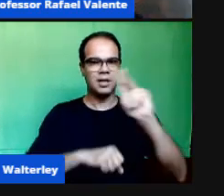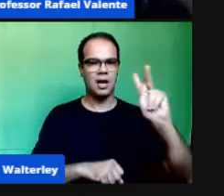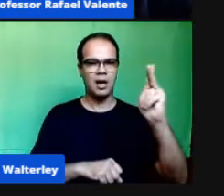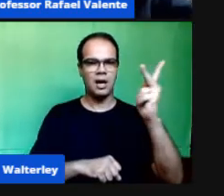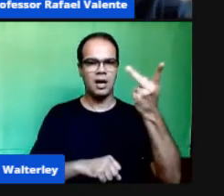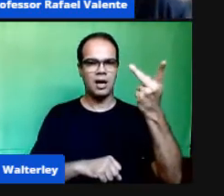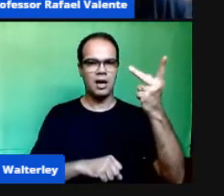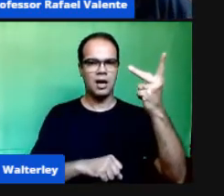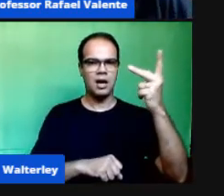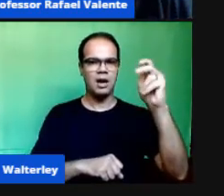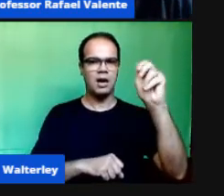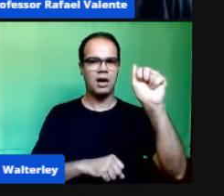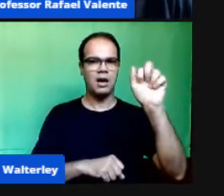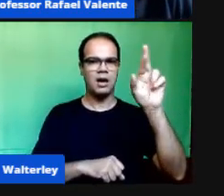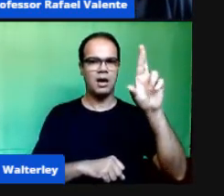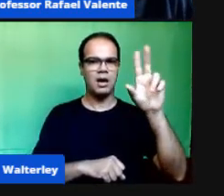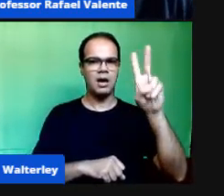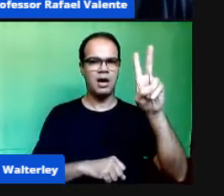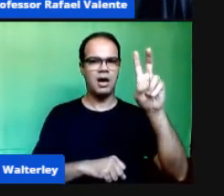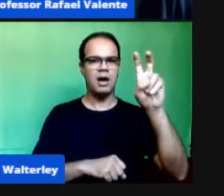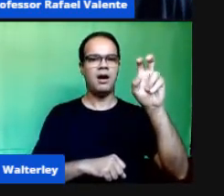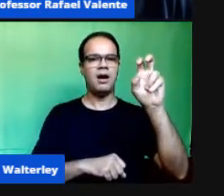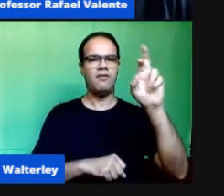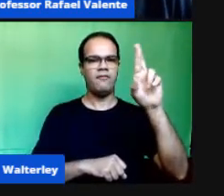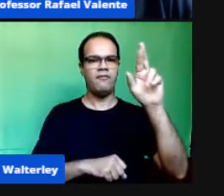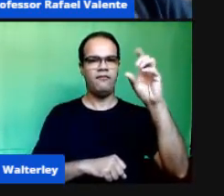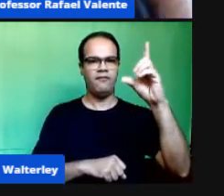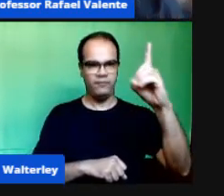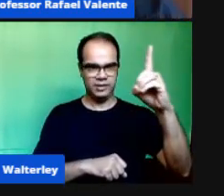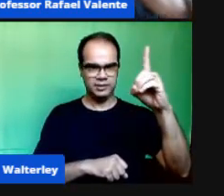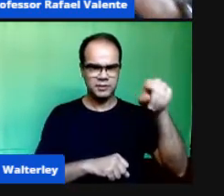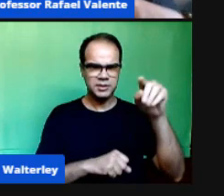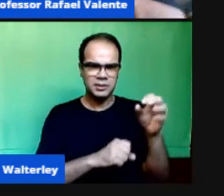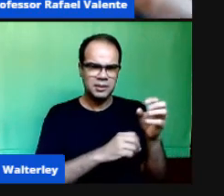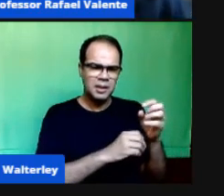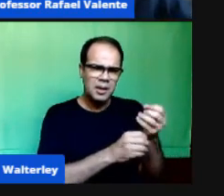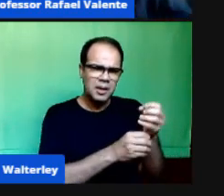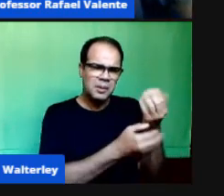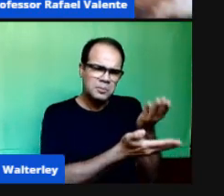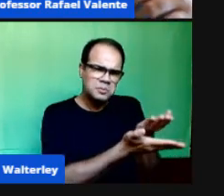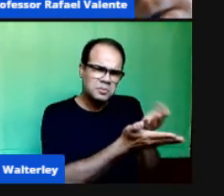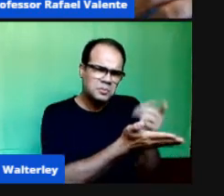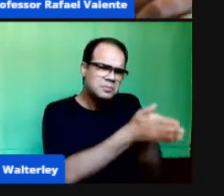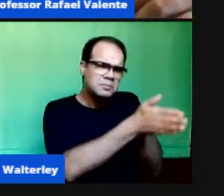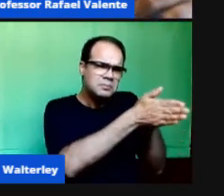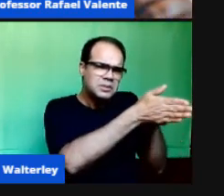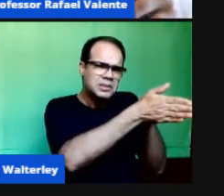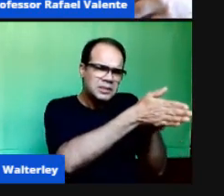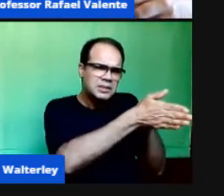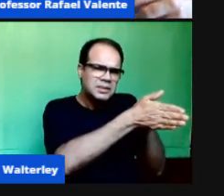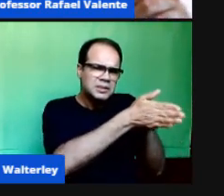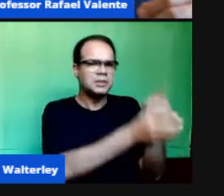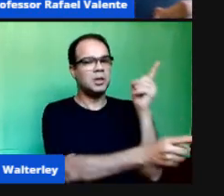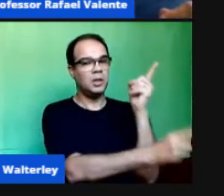Se vocês procurarem também as obras dele, tem um livro azul, acho que eu estava com ele